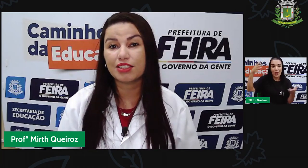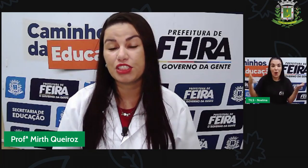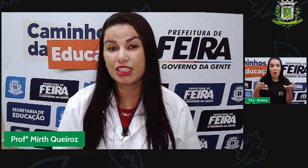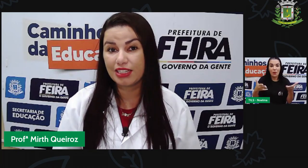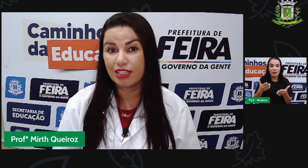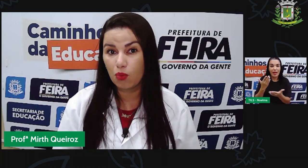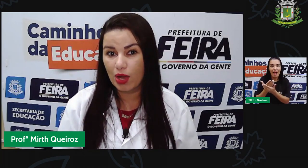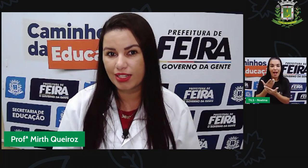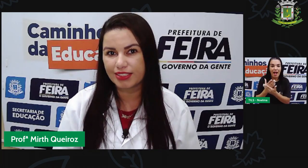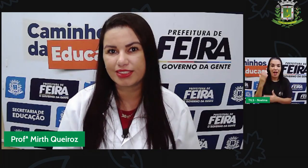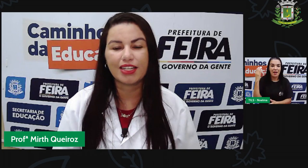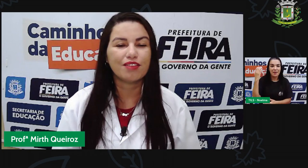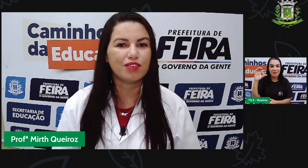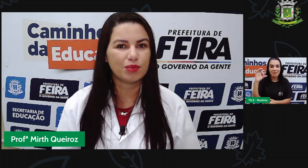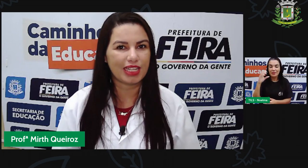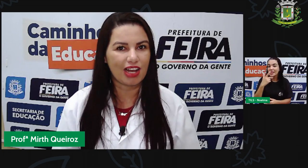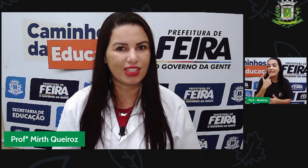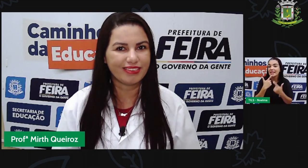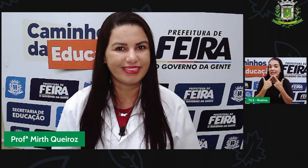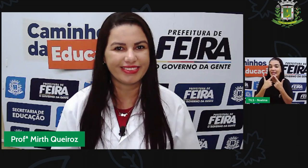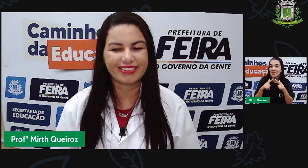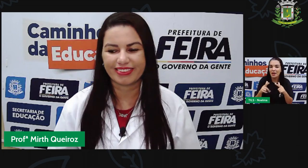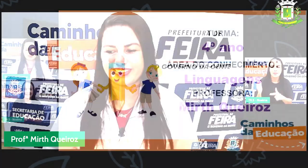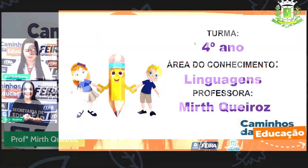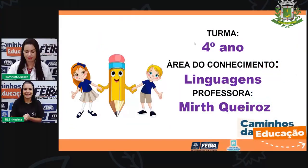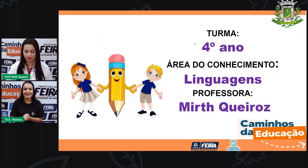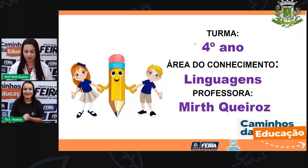teremos aula de linguagens. Vamos à aula?